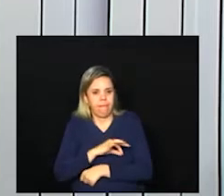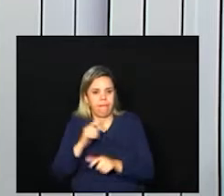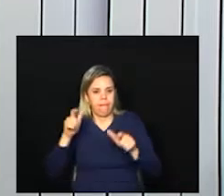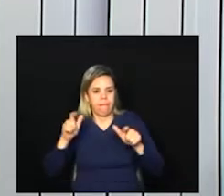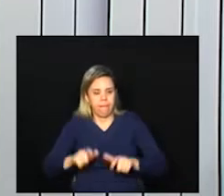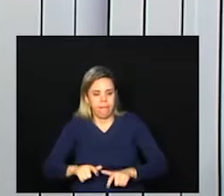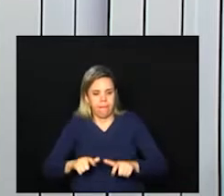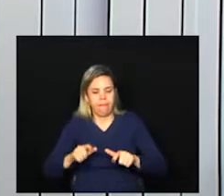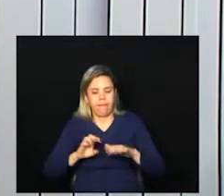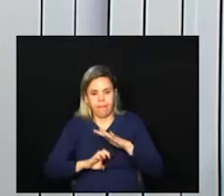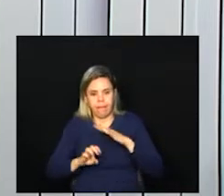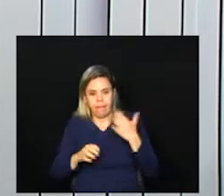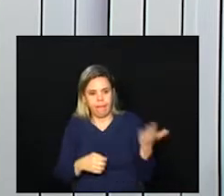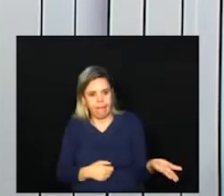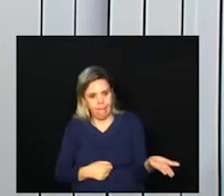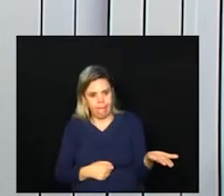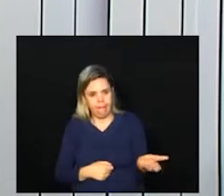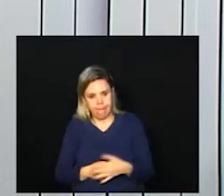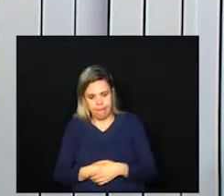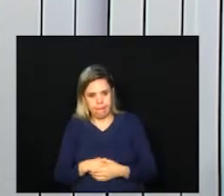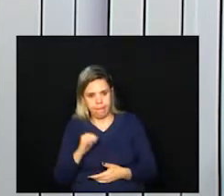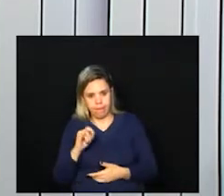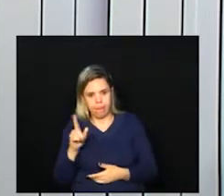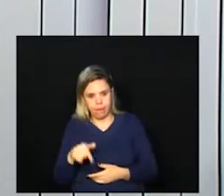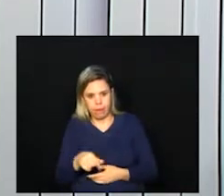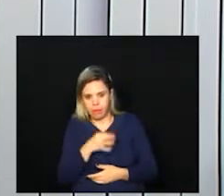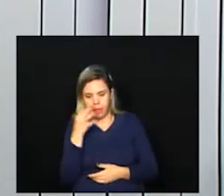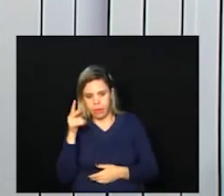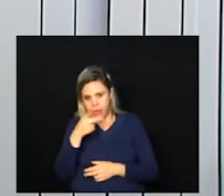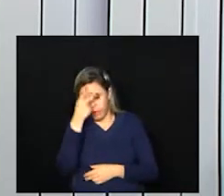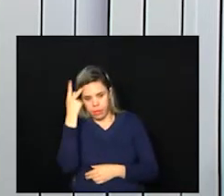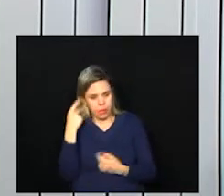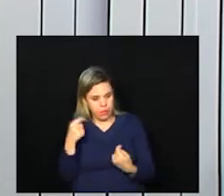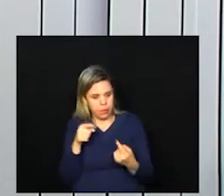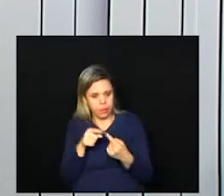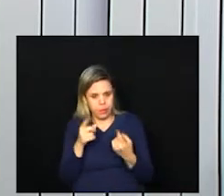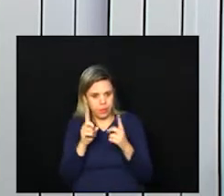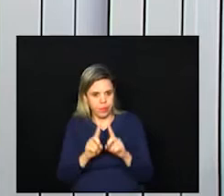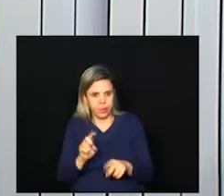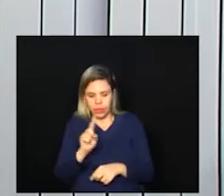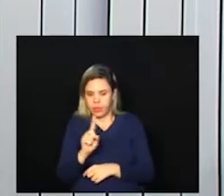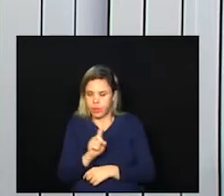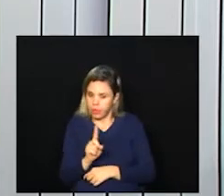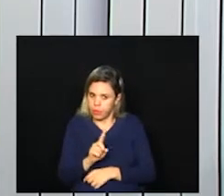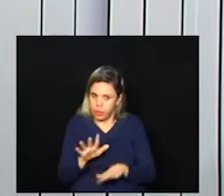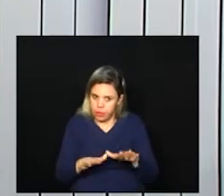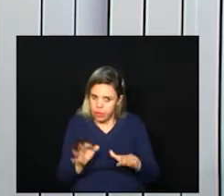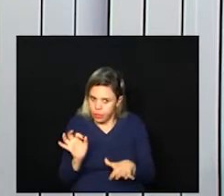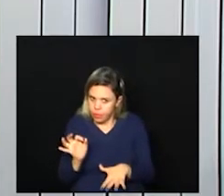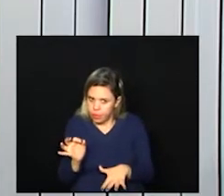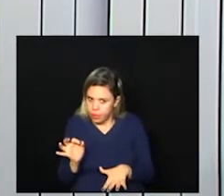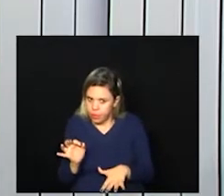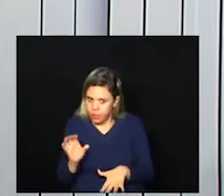onde fica esta empresa e se ela é para a pessoa que tem deficiência ou não, tá certo?